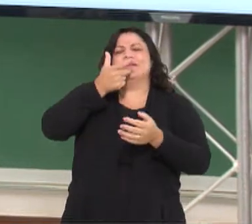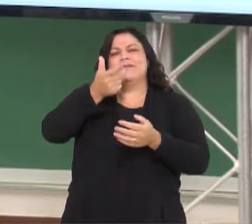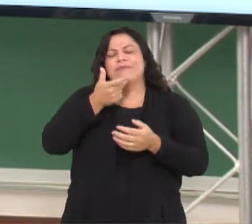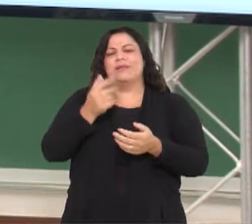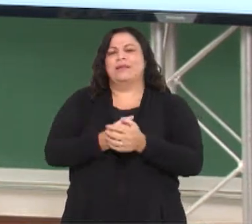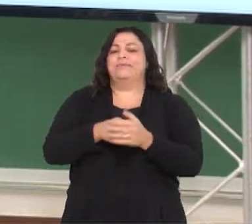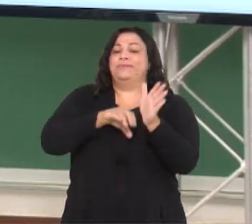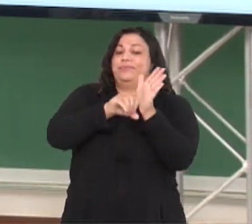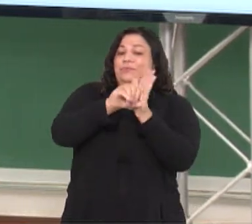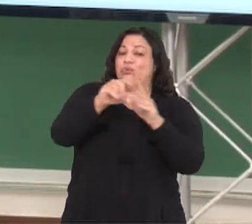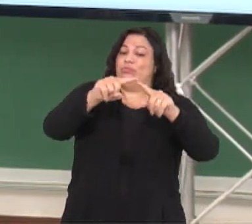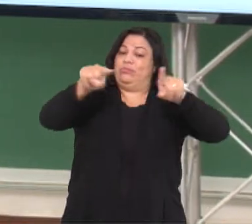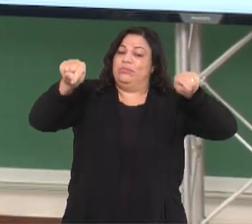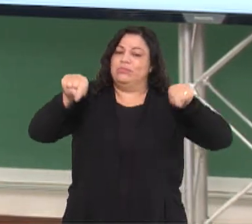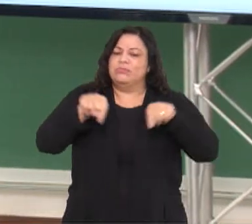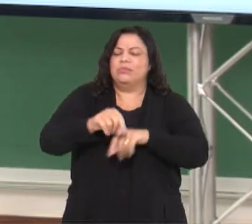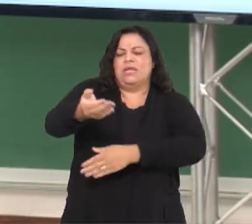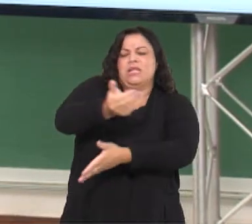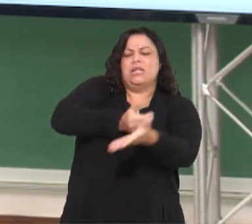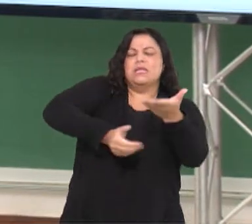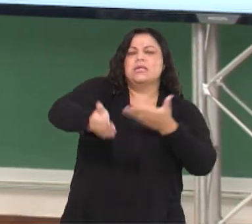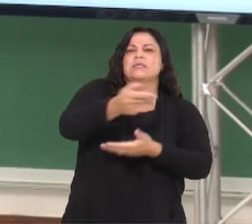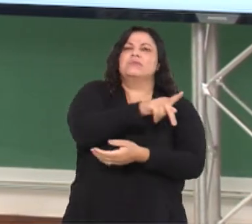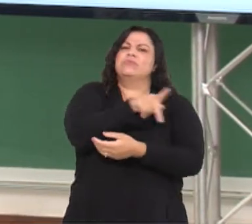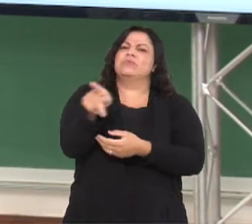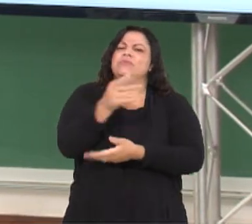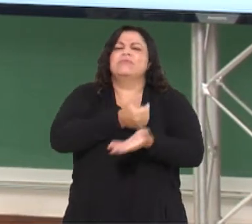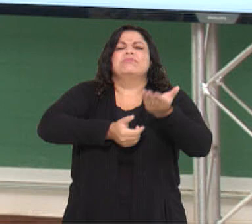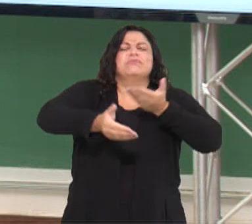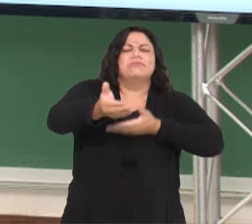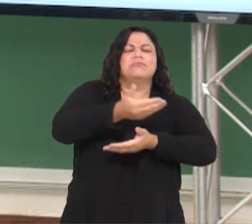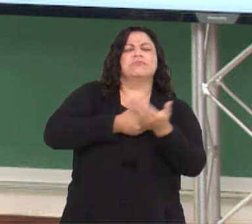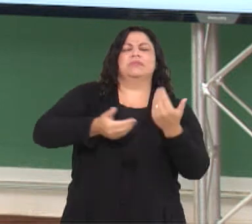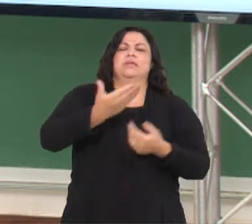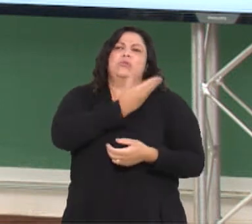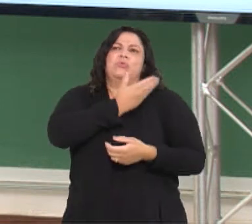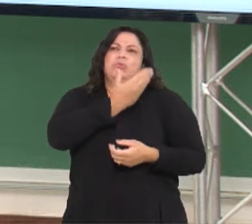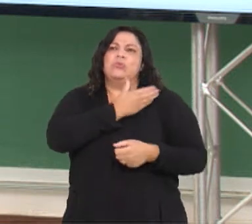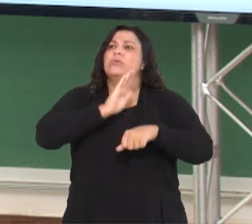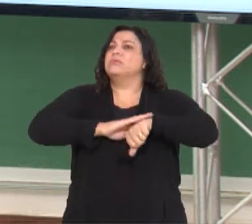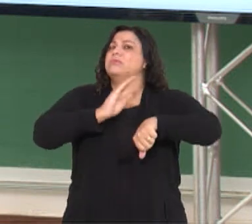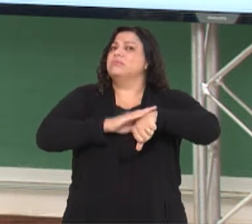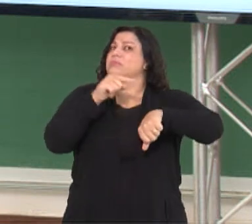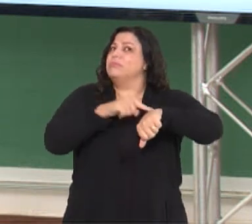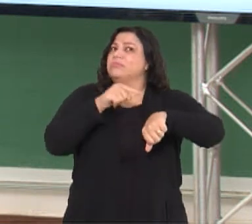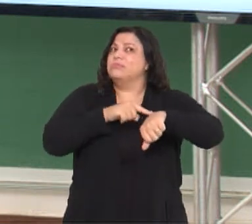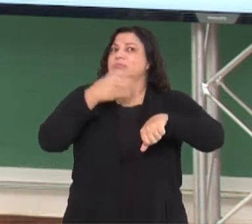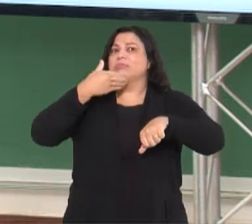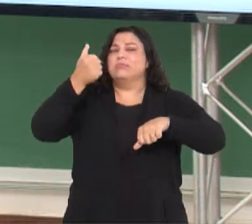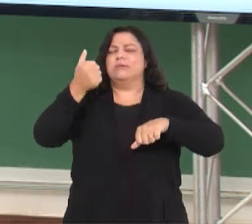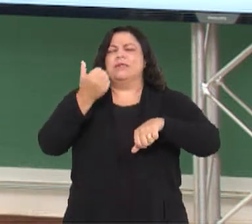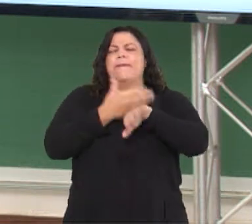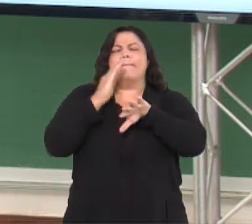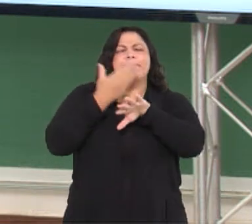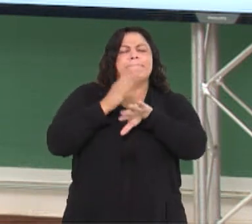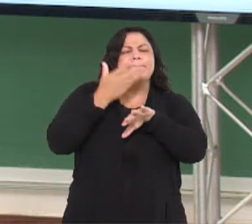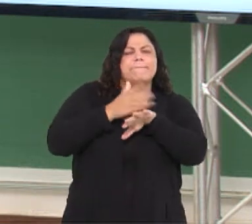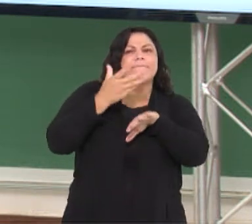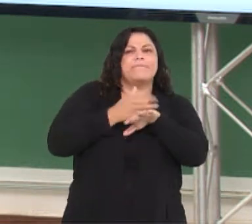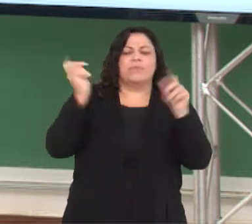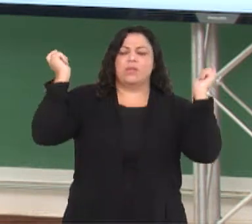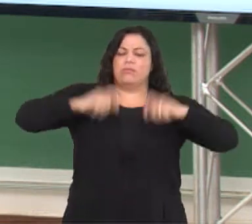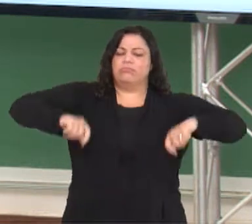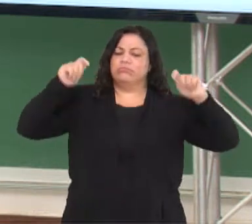seus colegas, use esse tempo para você aprimorar o teu conhecimento de uma maneira diferente, de maneira